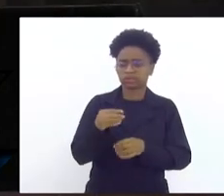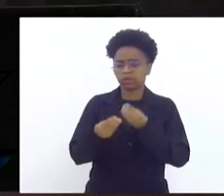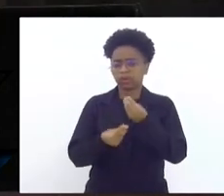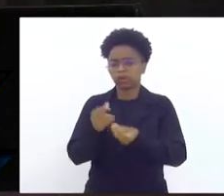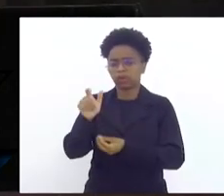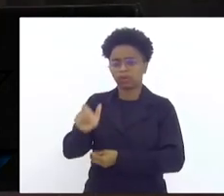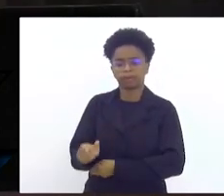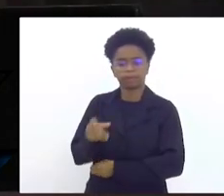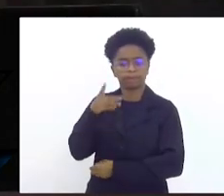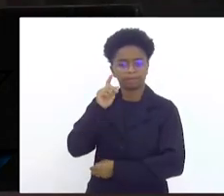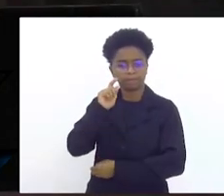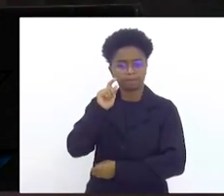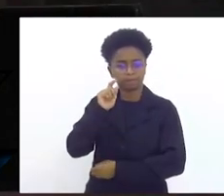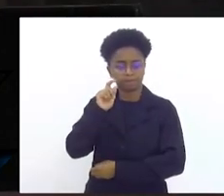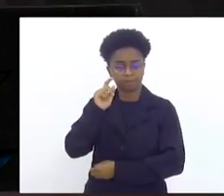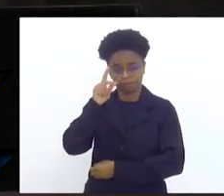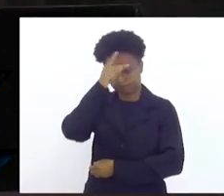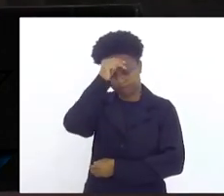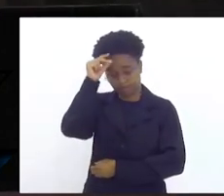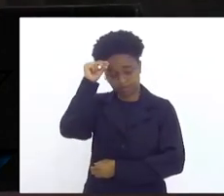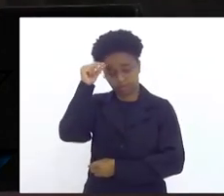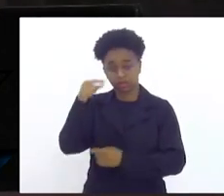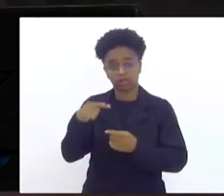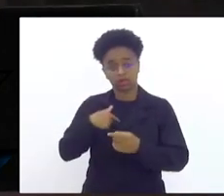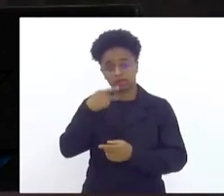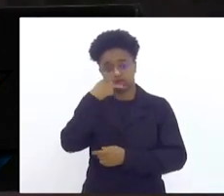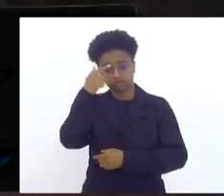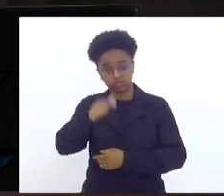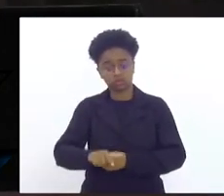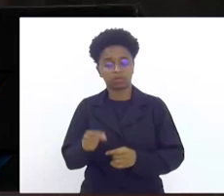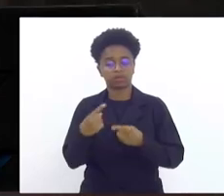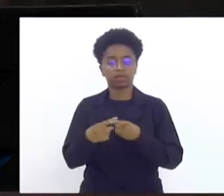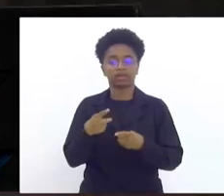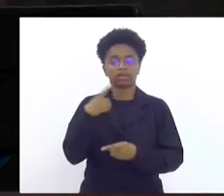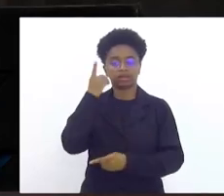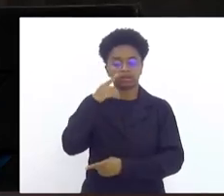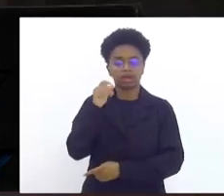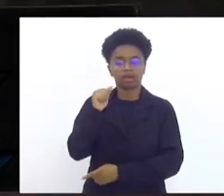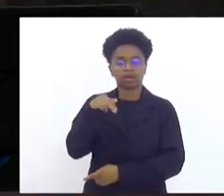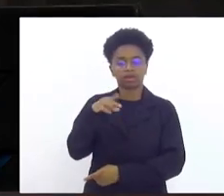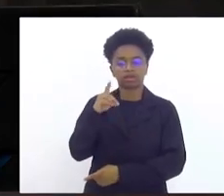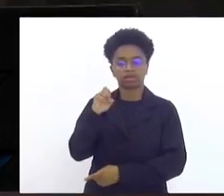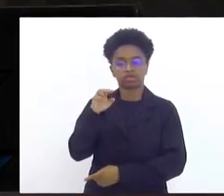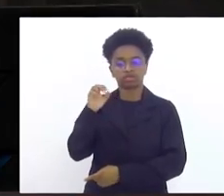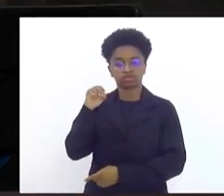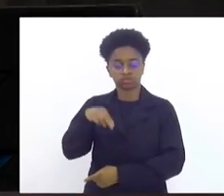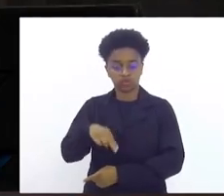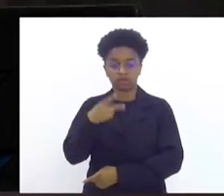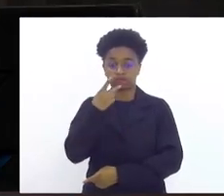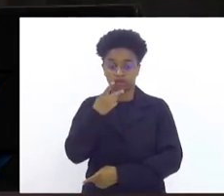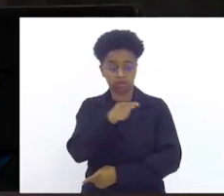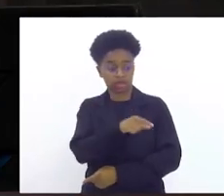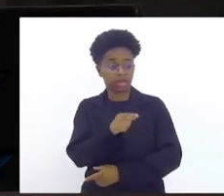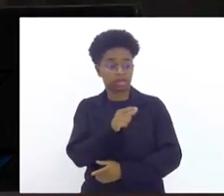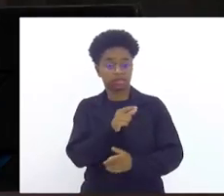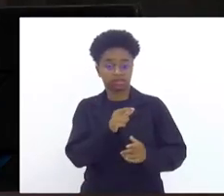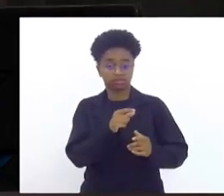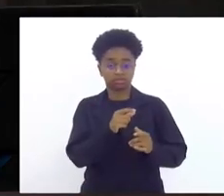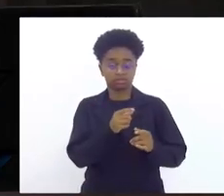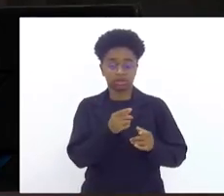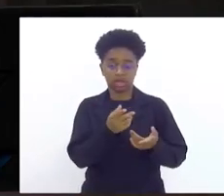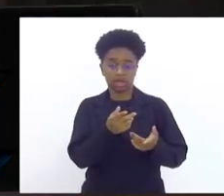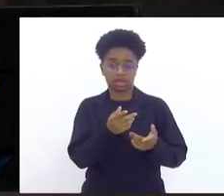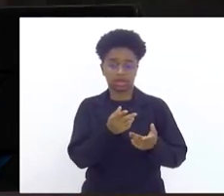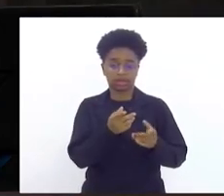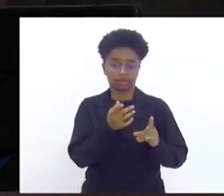mais uma vez Digo o deputado Anderson destacou a misoginia desse Prefeito ela saiu em defesa ela que defensora dessa pauta